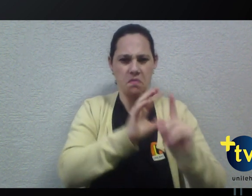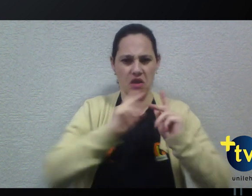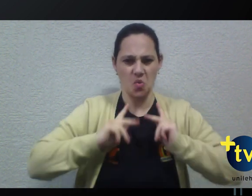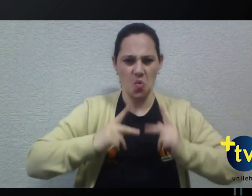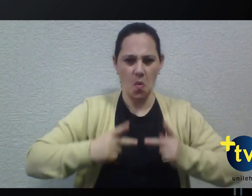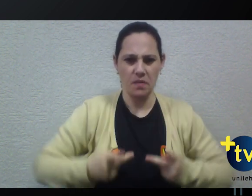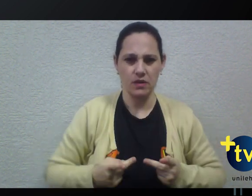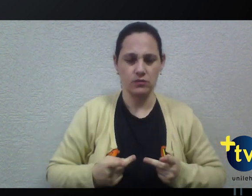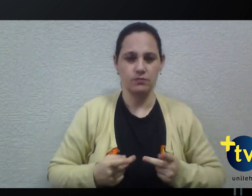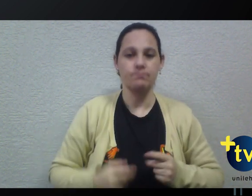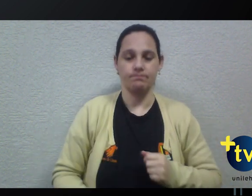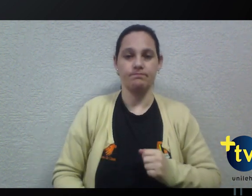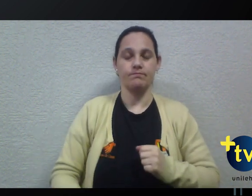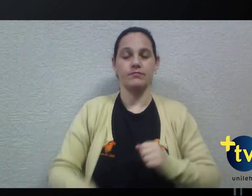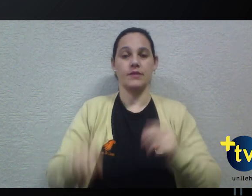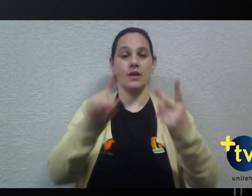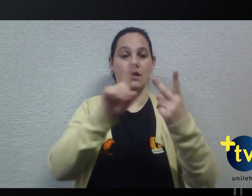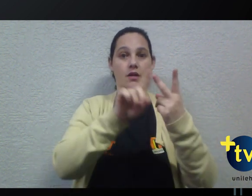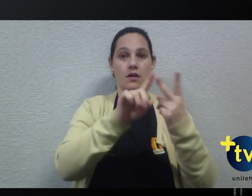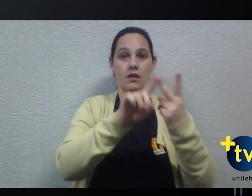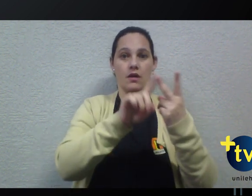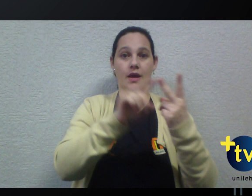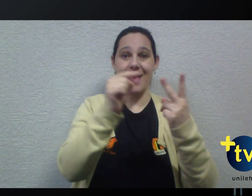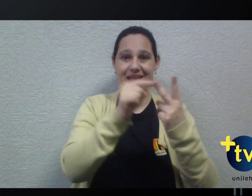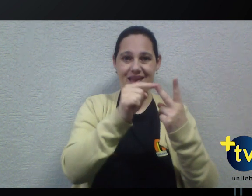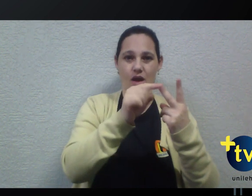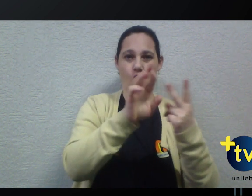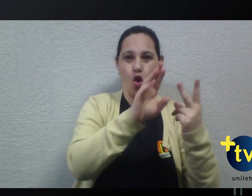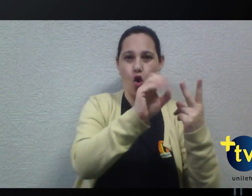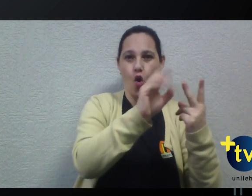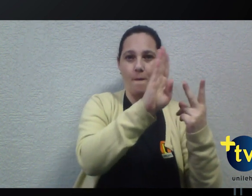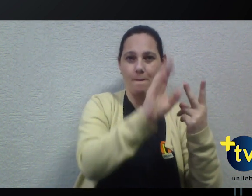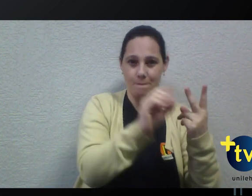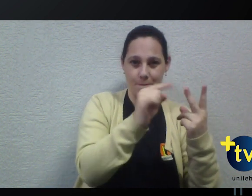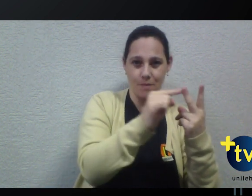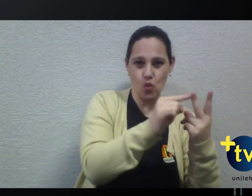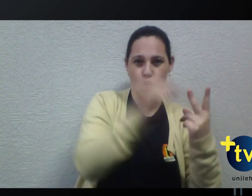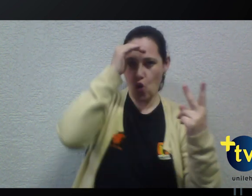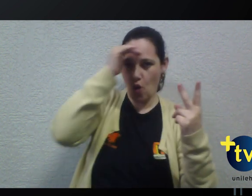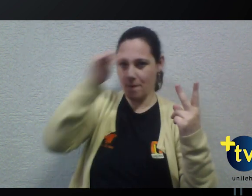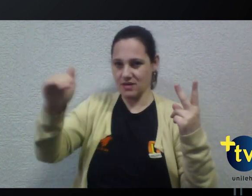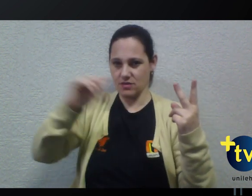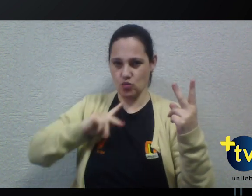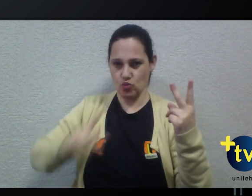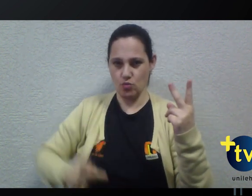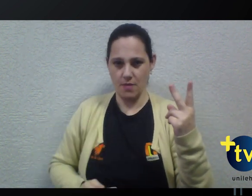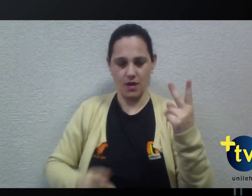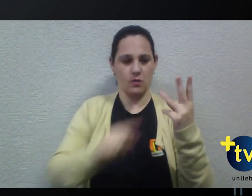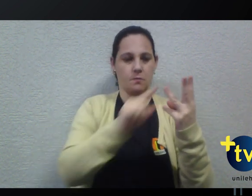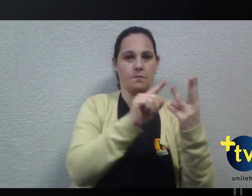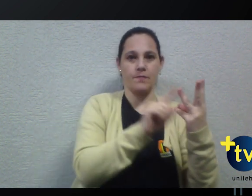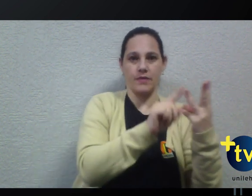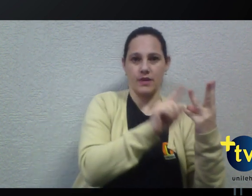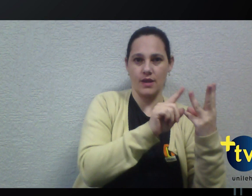humano sofra algum mal. Os robôs devem obedecer às ordens dos humanos, exceto nos casos que essas ordens entrem em conflito com a primeira